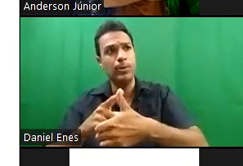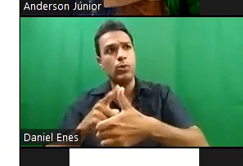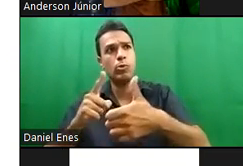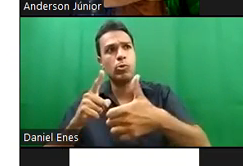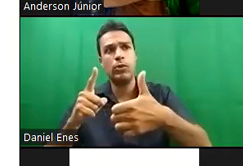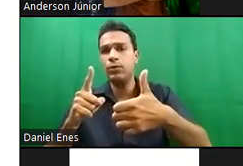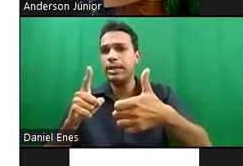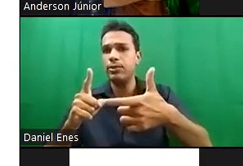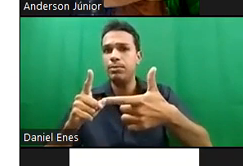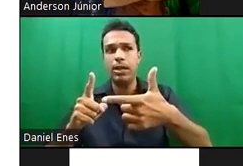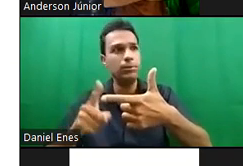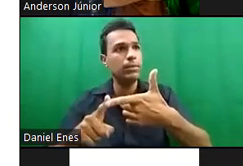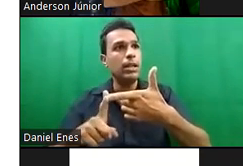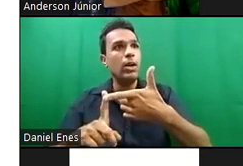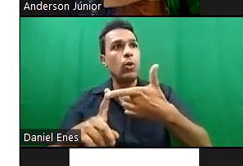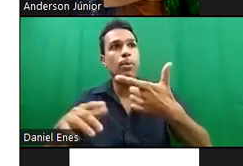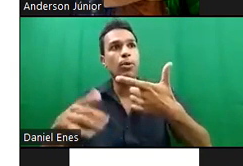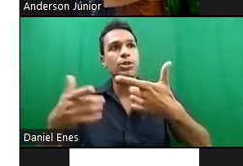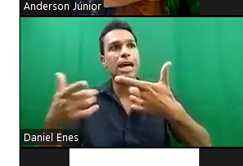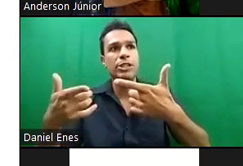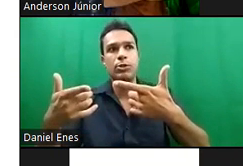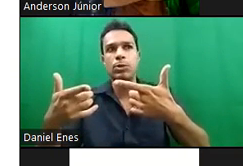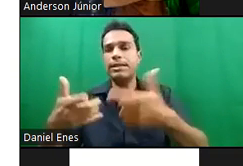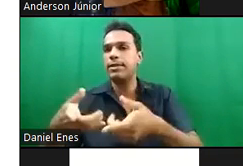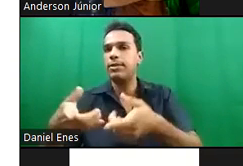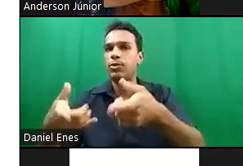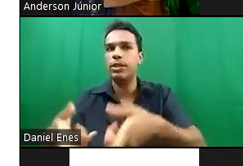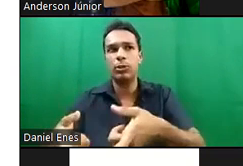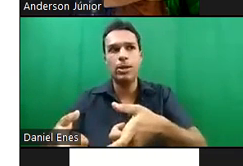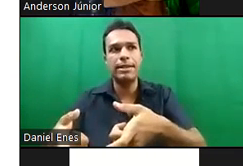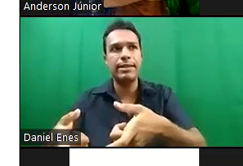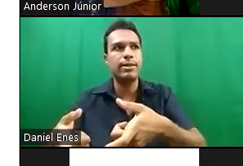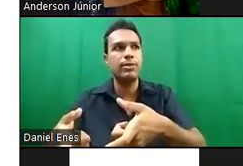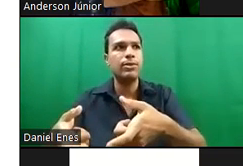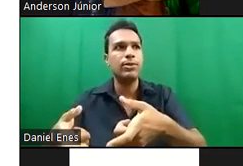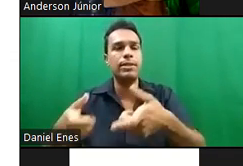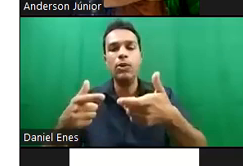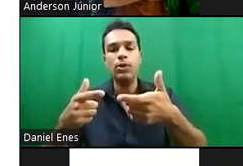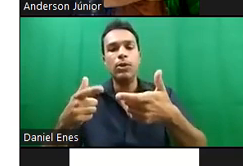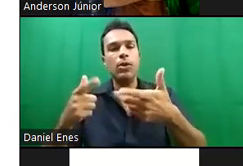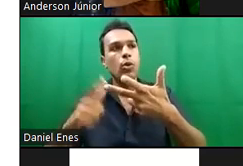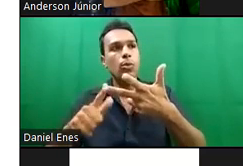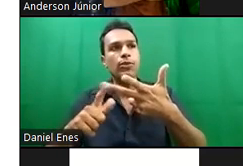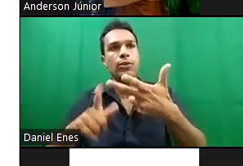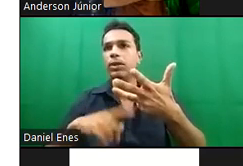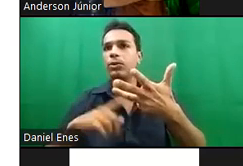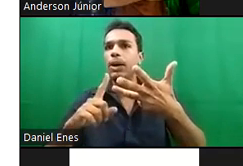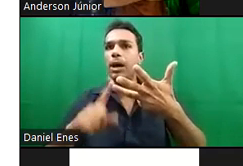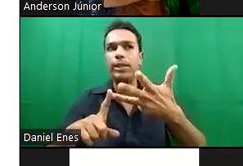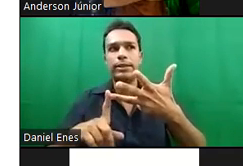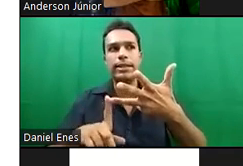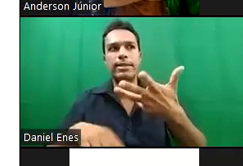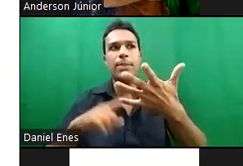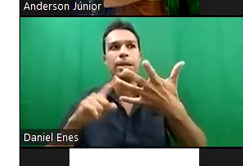5. Configuração de mão, o ponto de articulação, ou seja, a localização do sinal, o movimento,